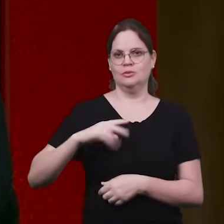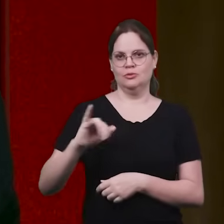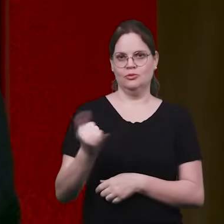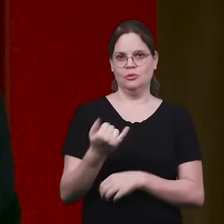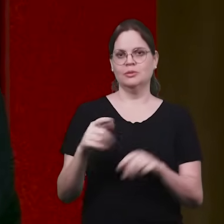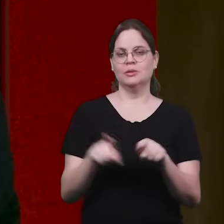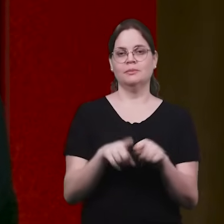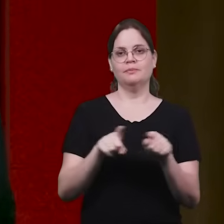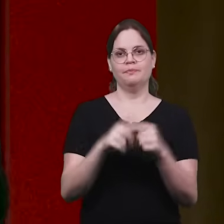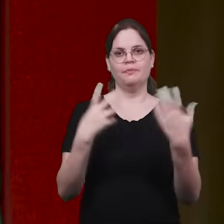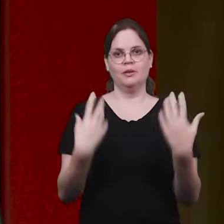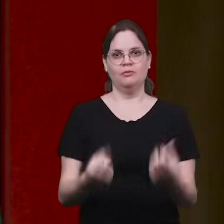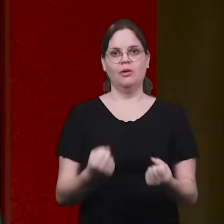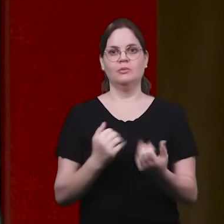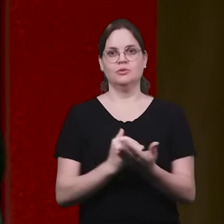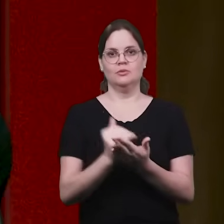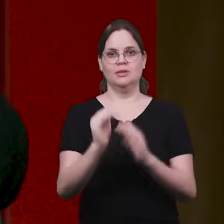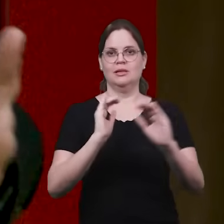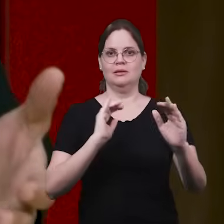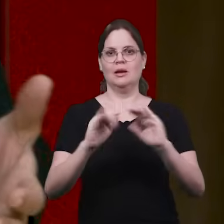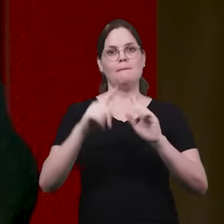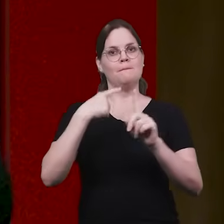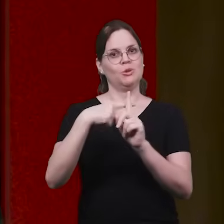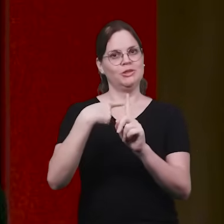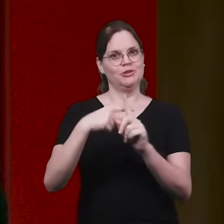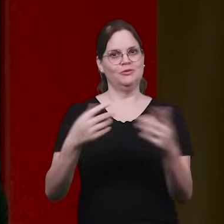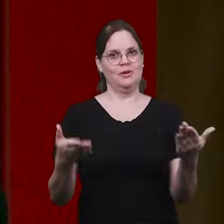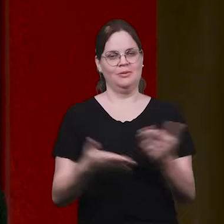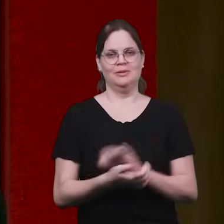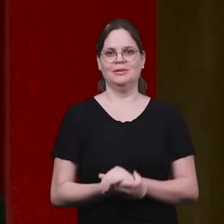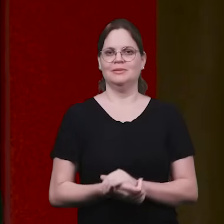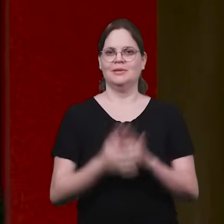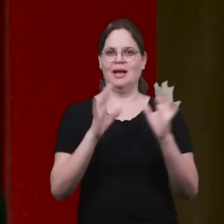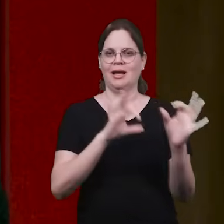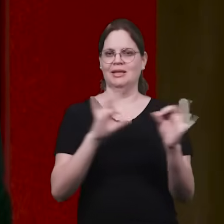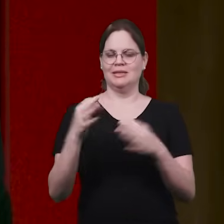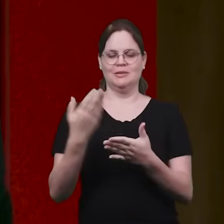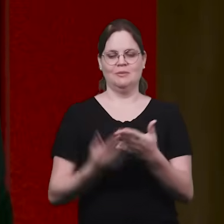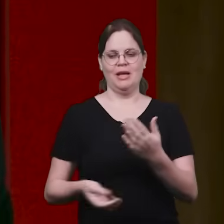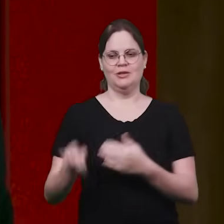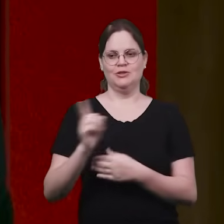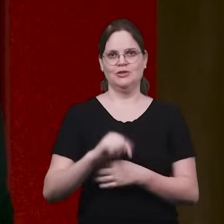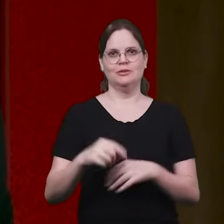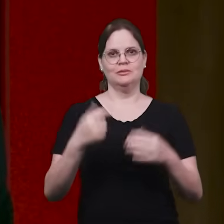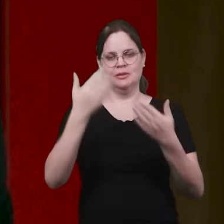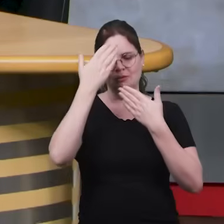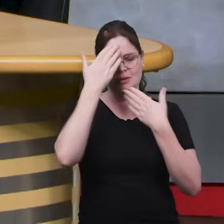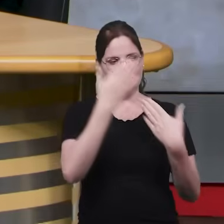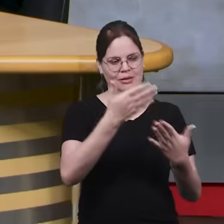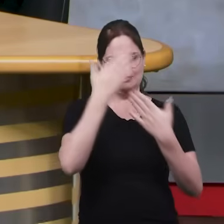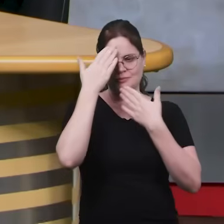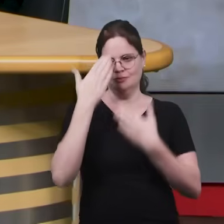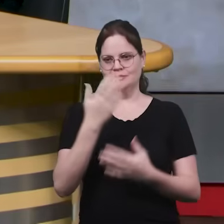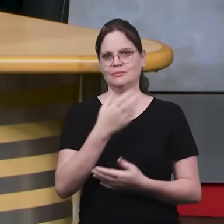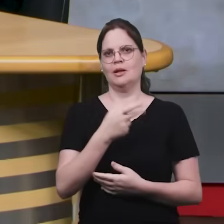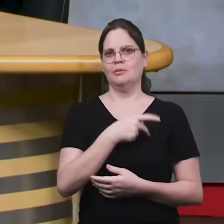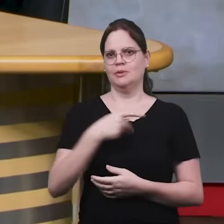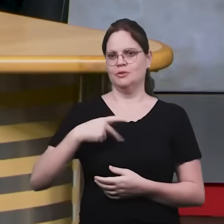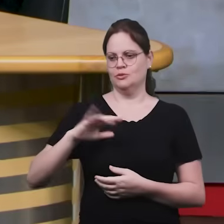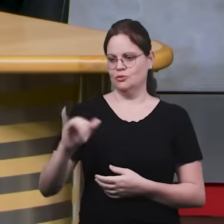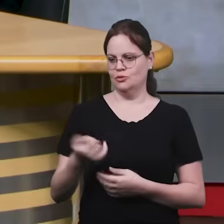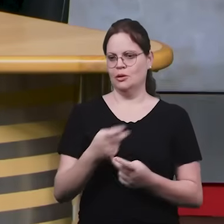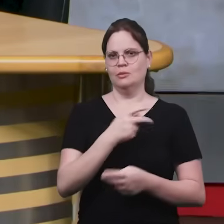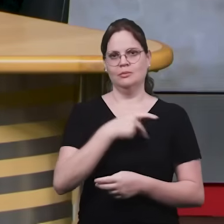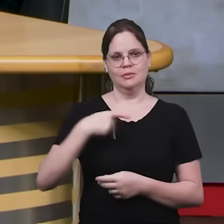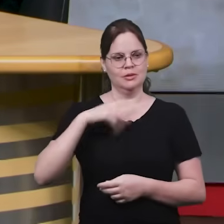junto com o pastor João Braga, e vamos falar da comunicação positiva. Então, não deixe de acompanhar. Já deixo aqui os agradecimentos ao